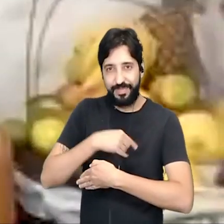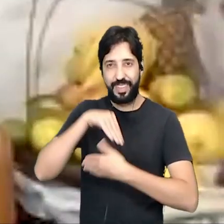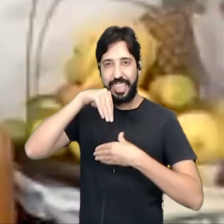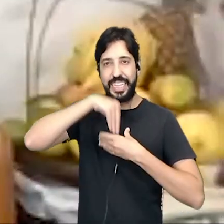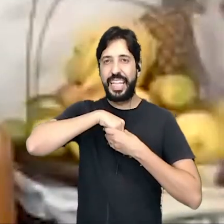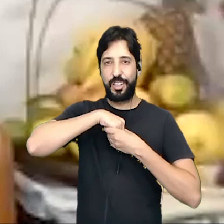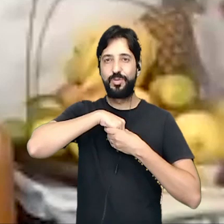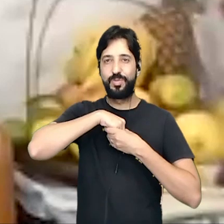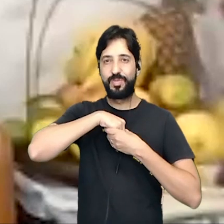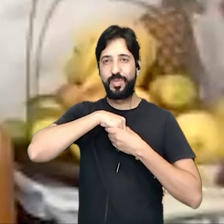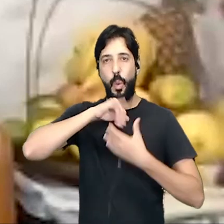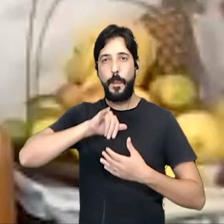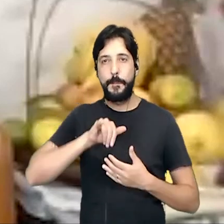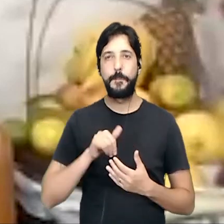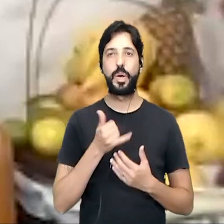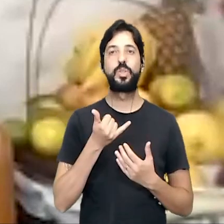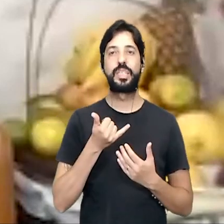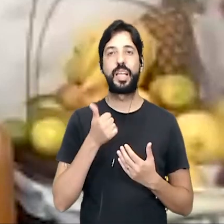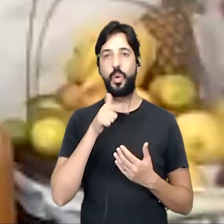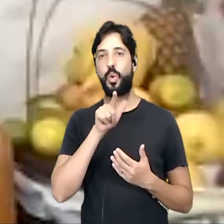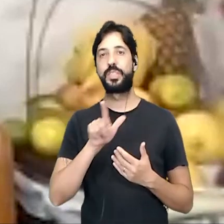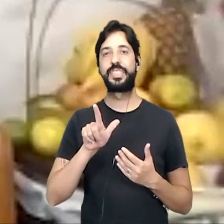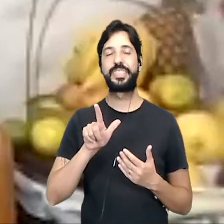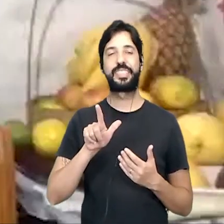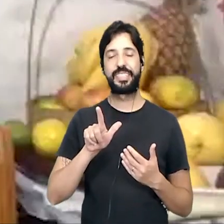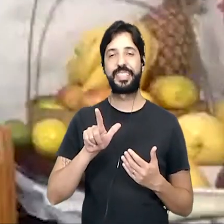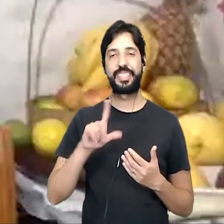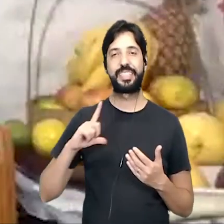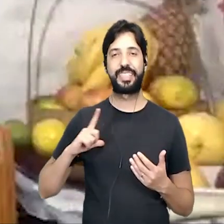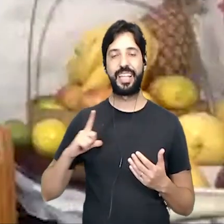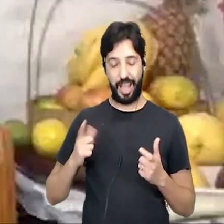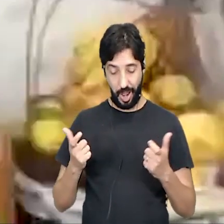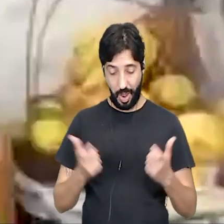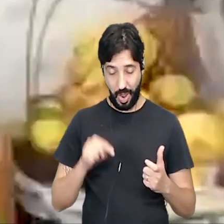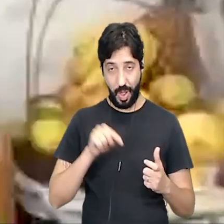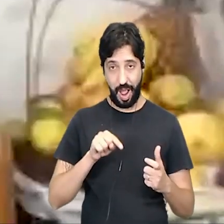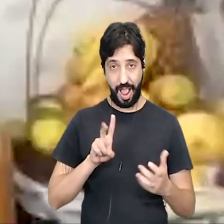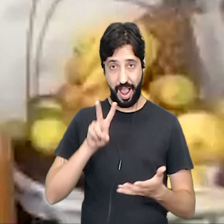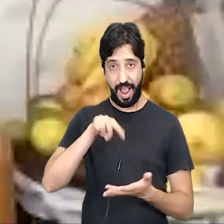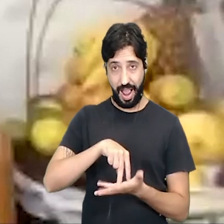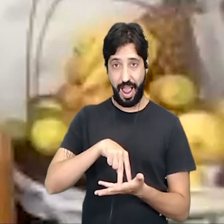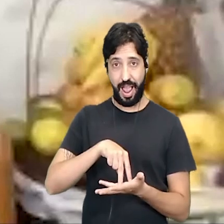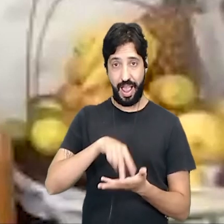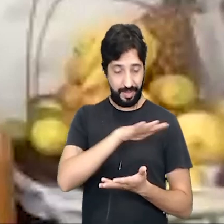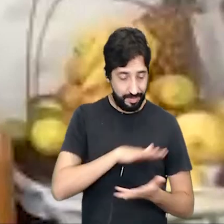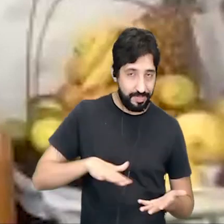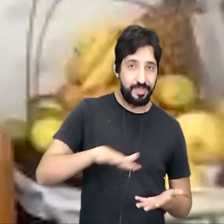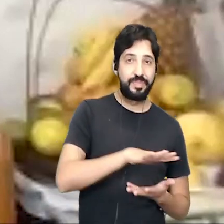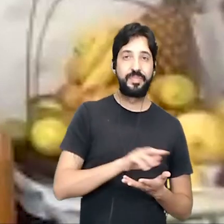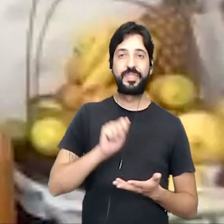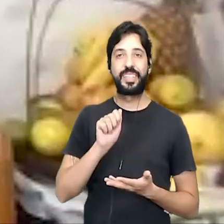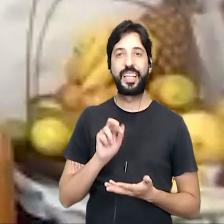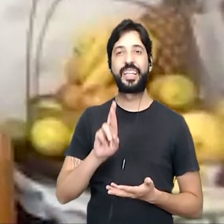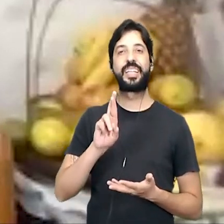um atravessamento de pele mesmo, que de uma oportunidade de estar neste